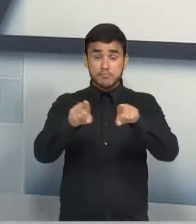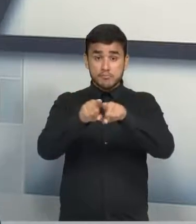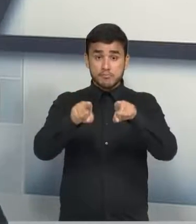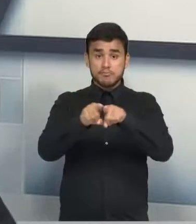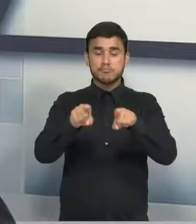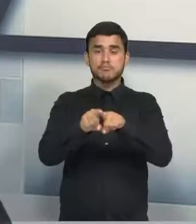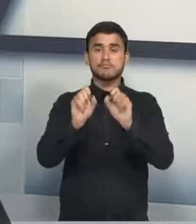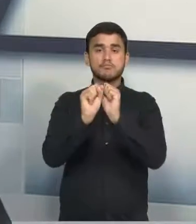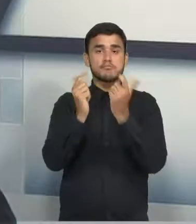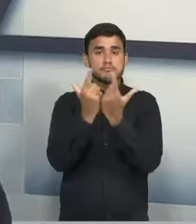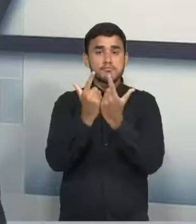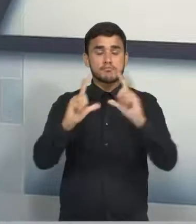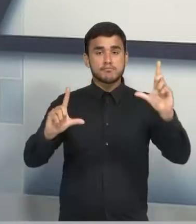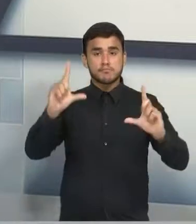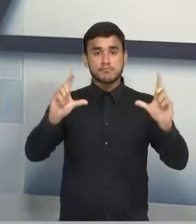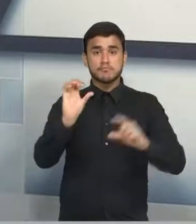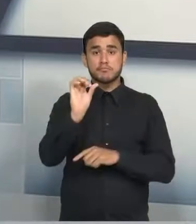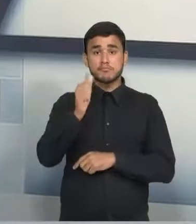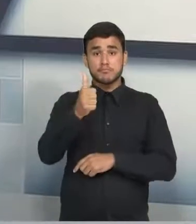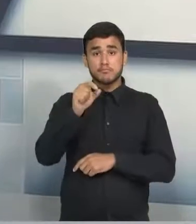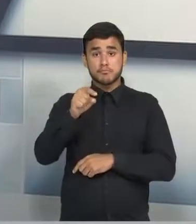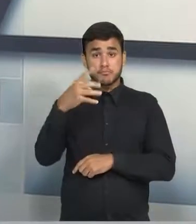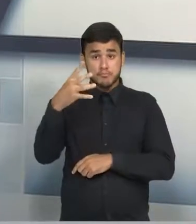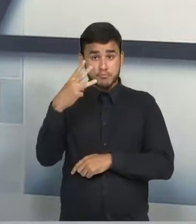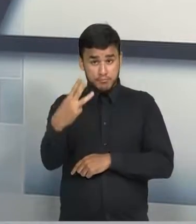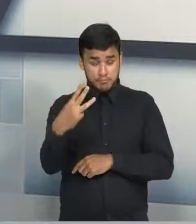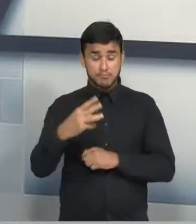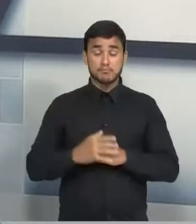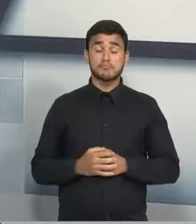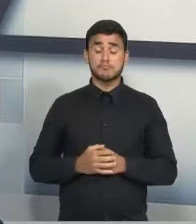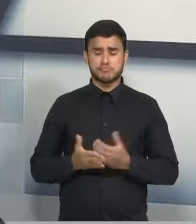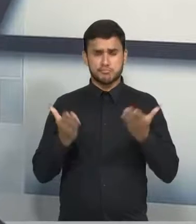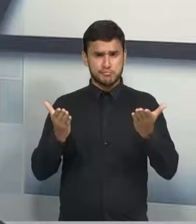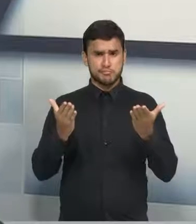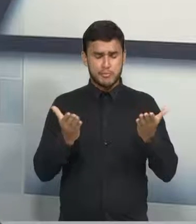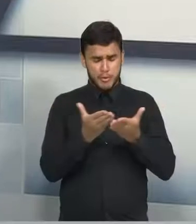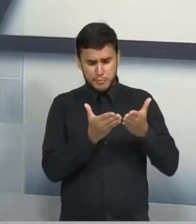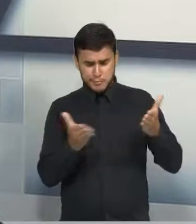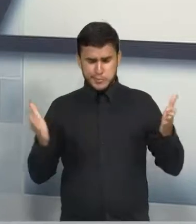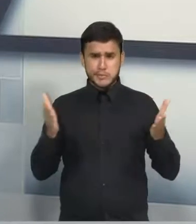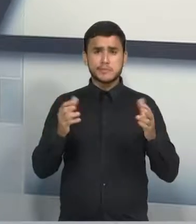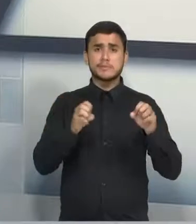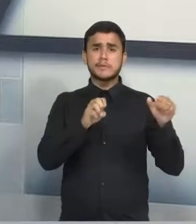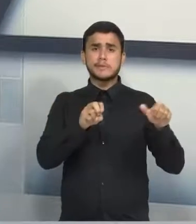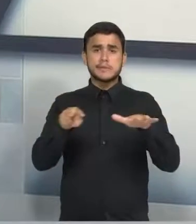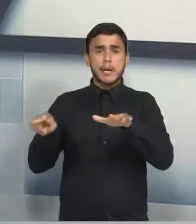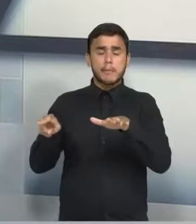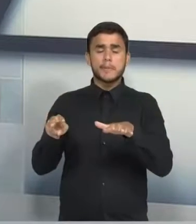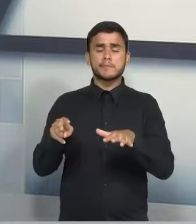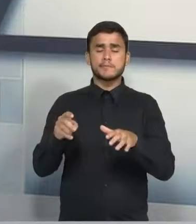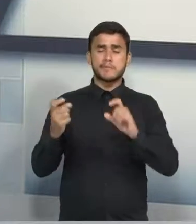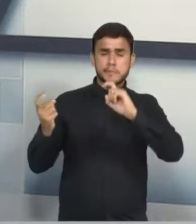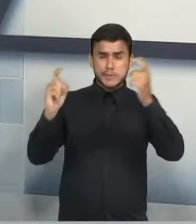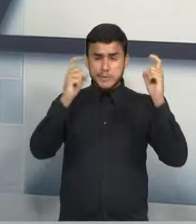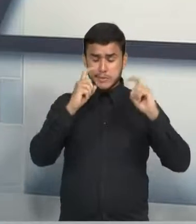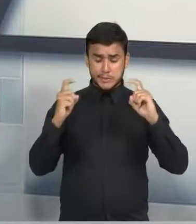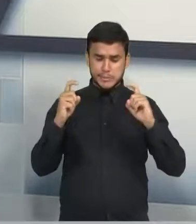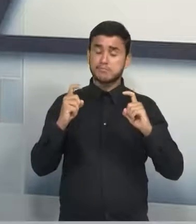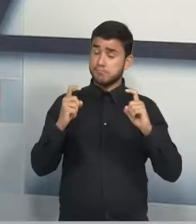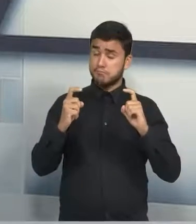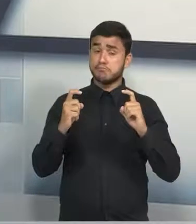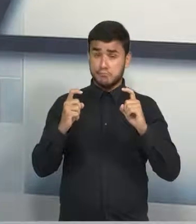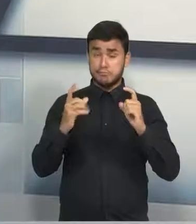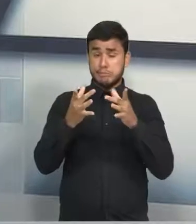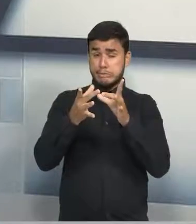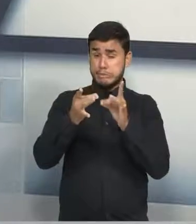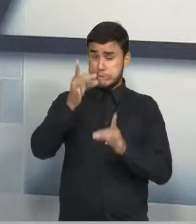canal 61.3. Essa semana tem motivo para muita discussão, até demais. Eu acho que esse programa, se tivesse 3